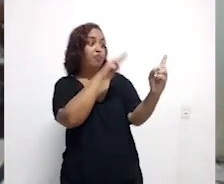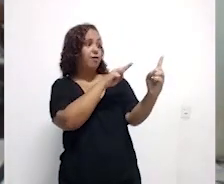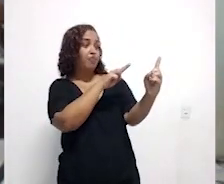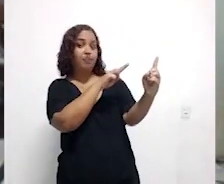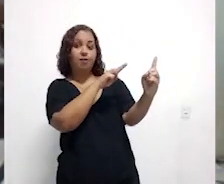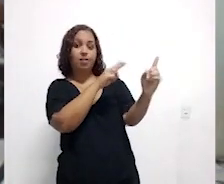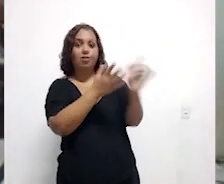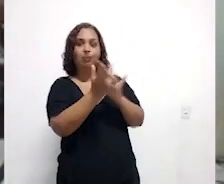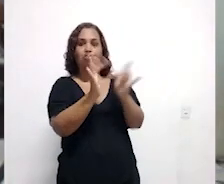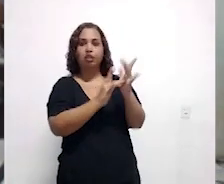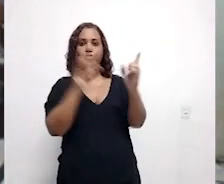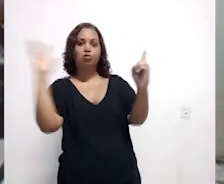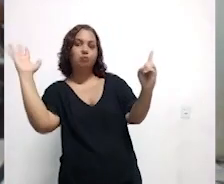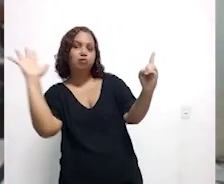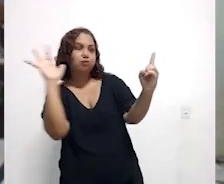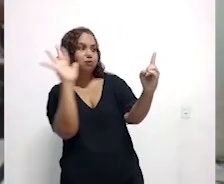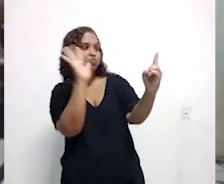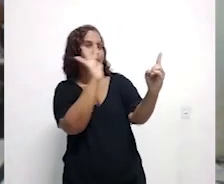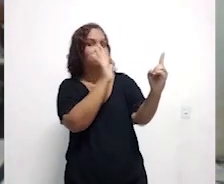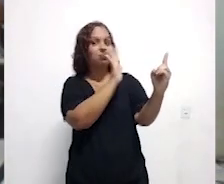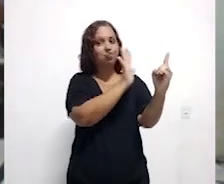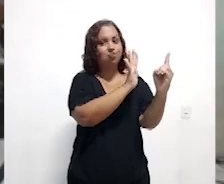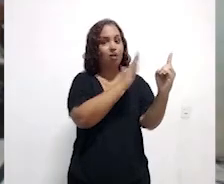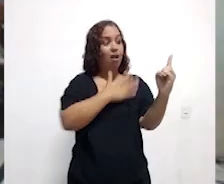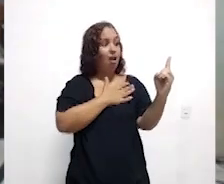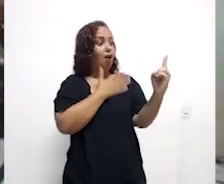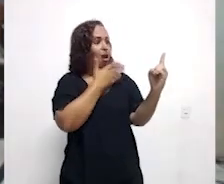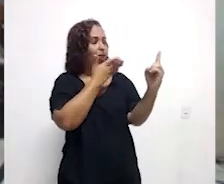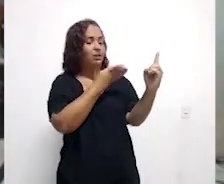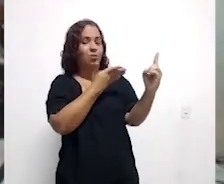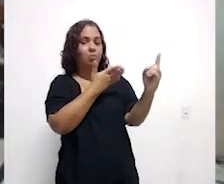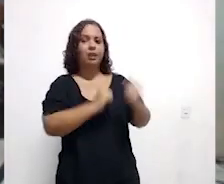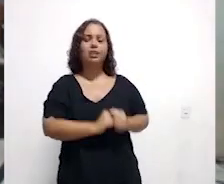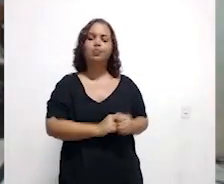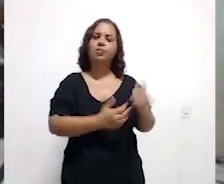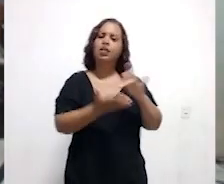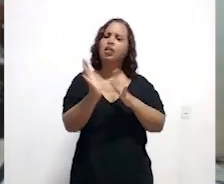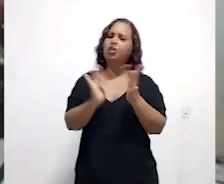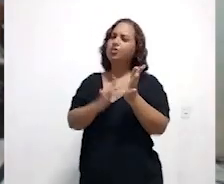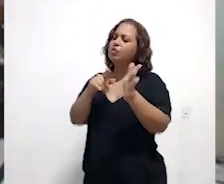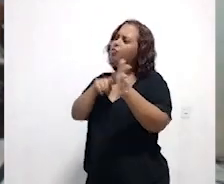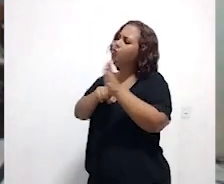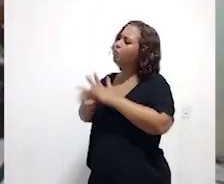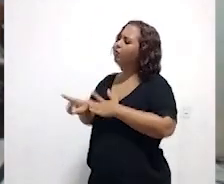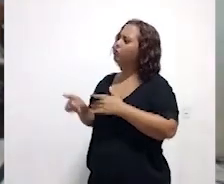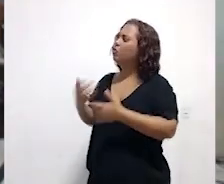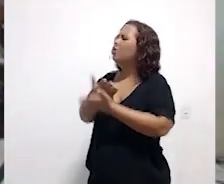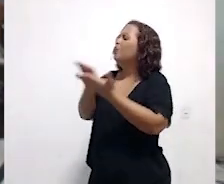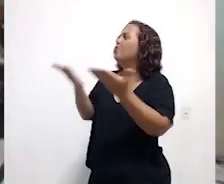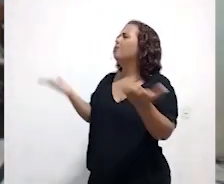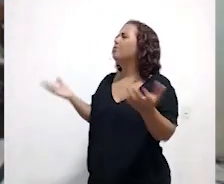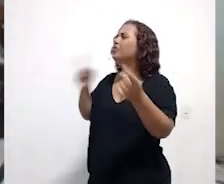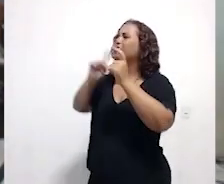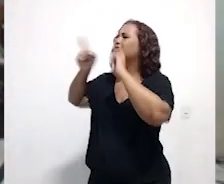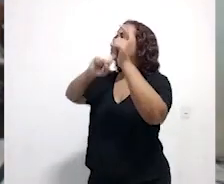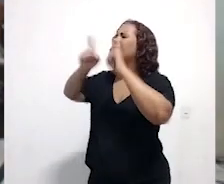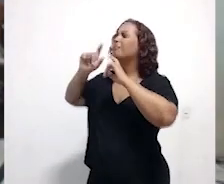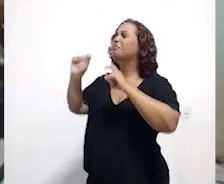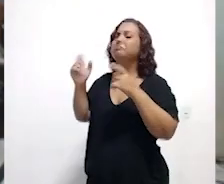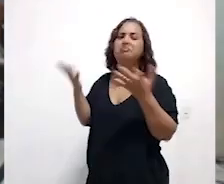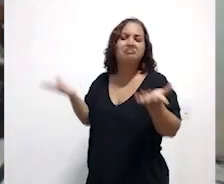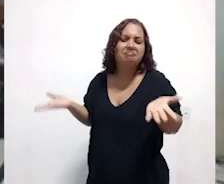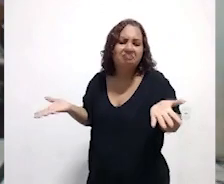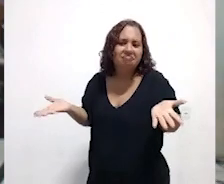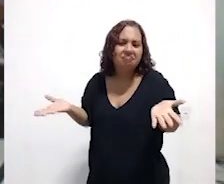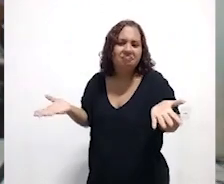correu para saudá-lo. Perguntou Jesus: O que vocês estão discutindo?